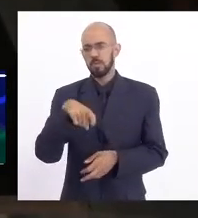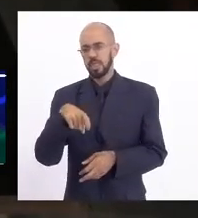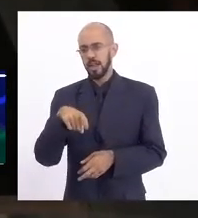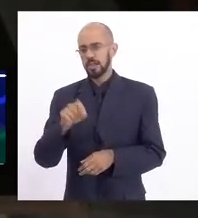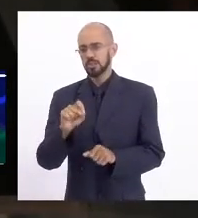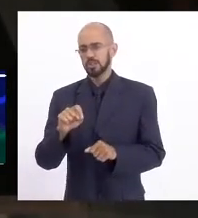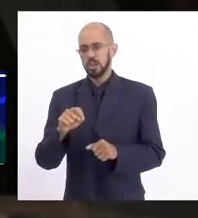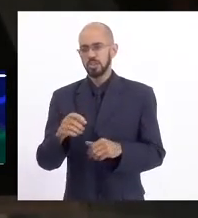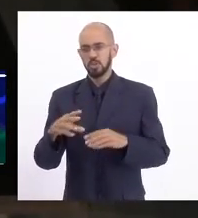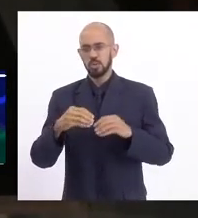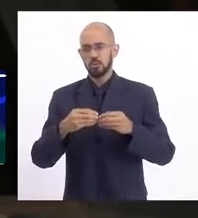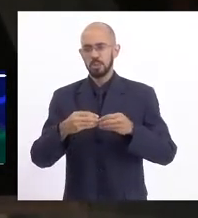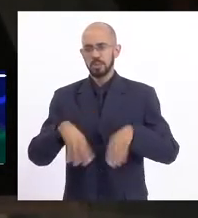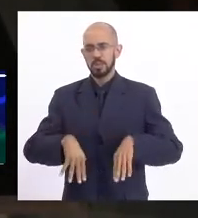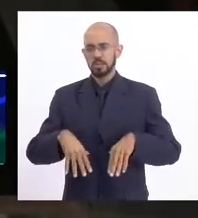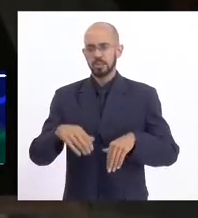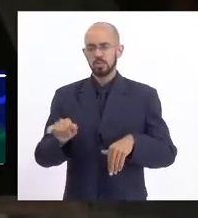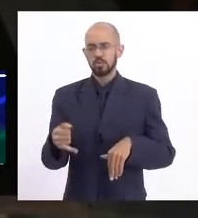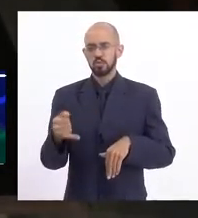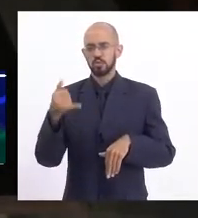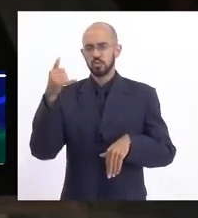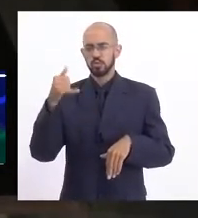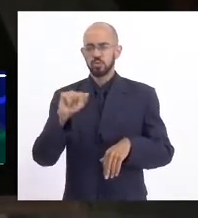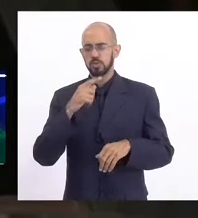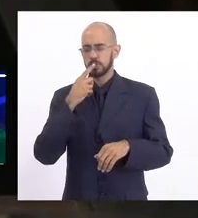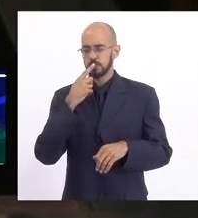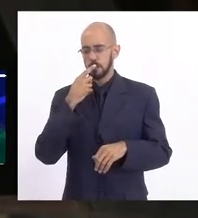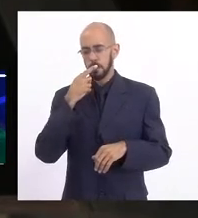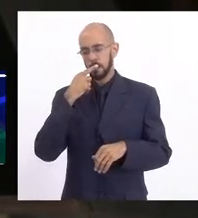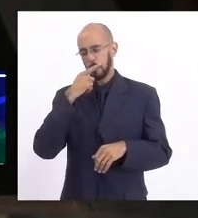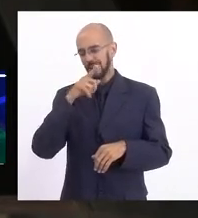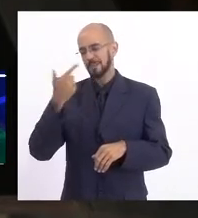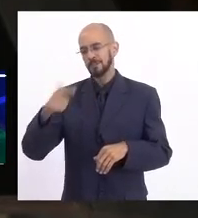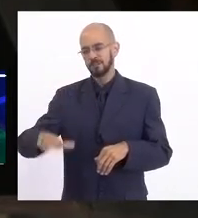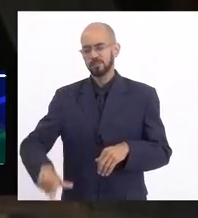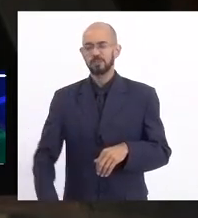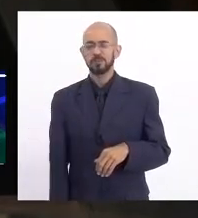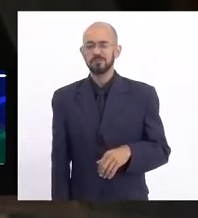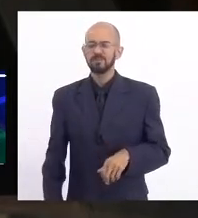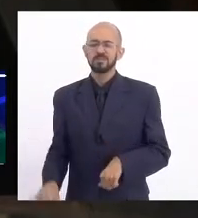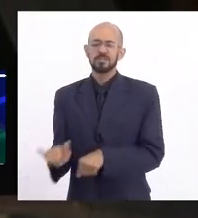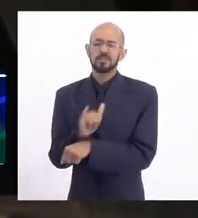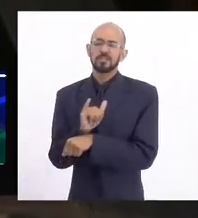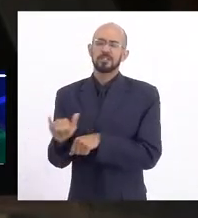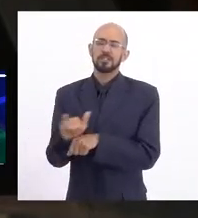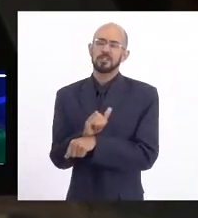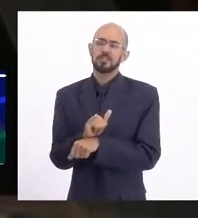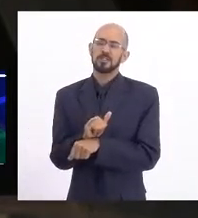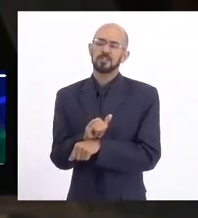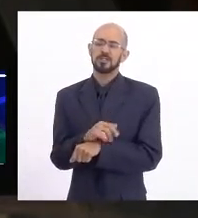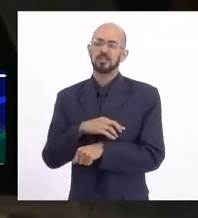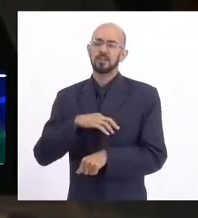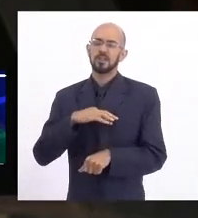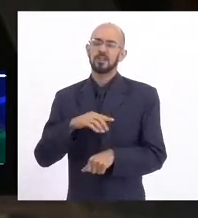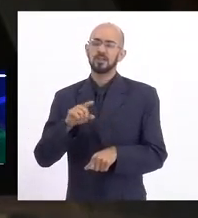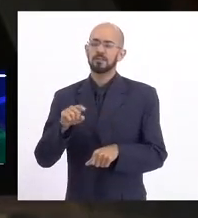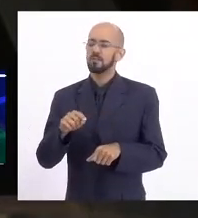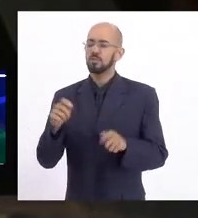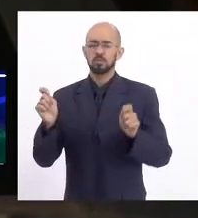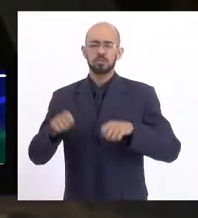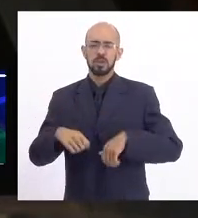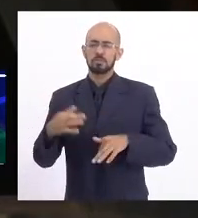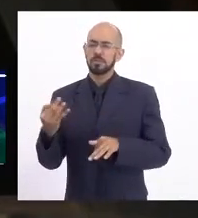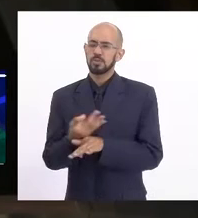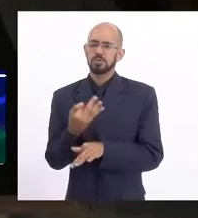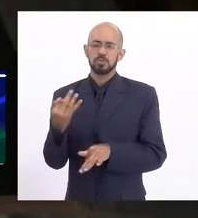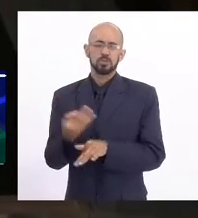compensação financeira, juros e outros dispositivos financeiros absolutamente insustentáveis